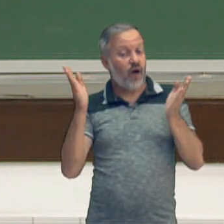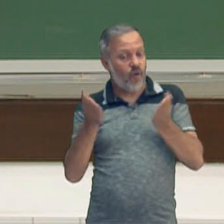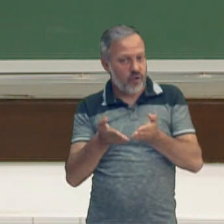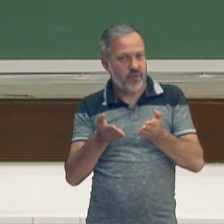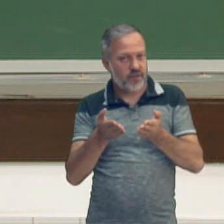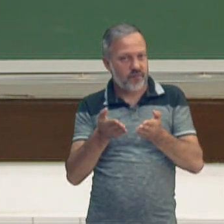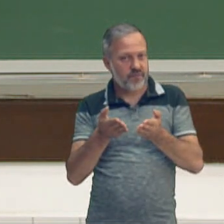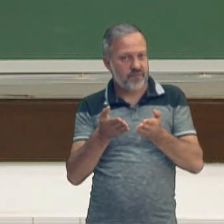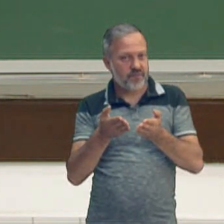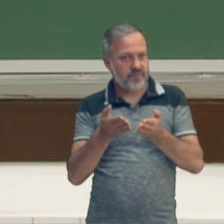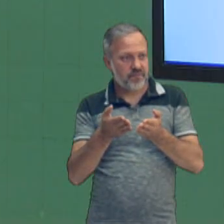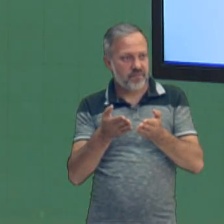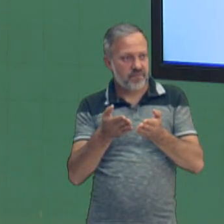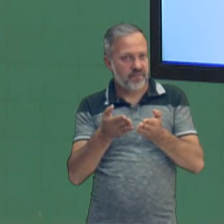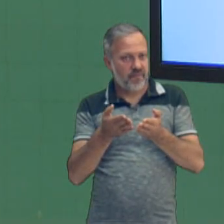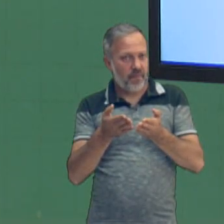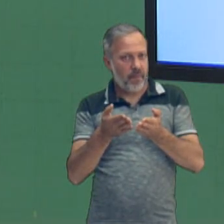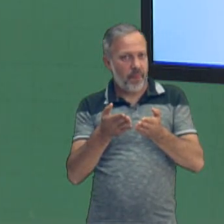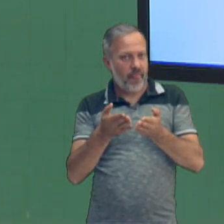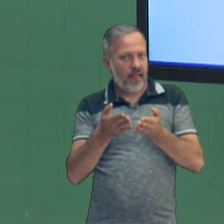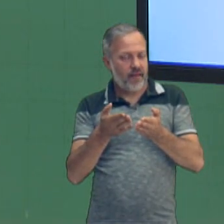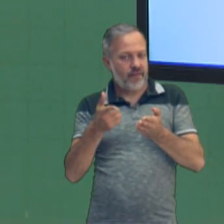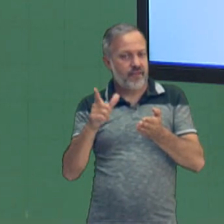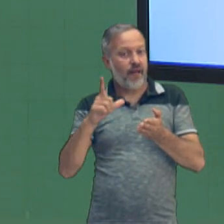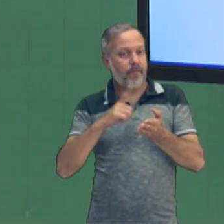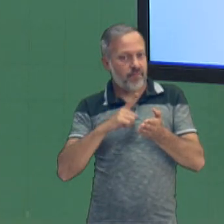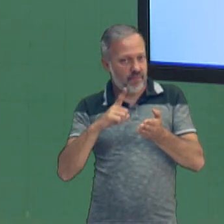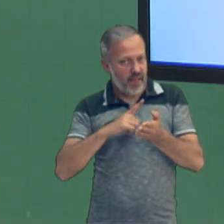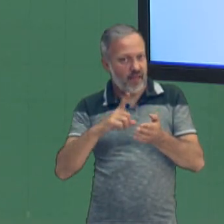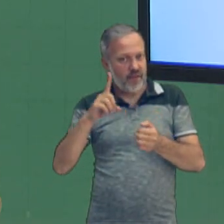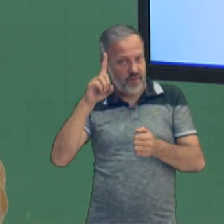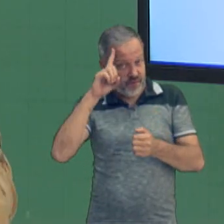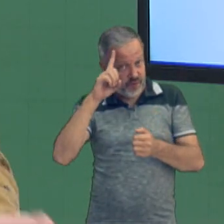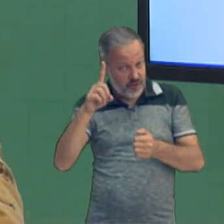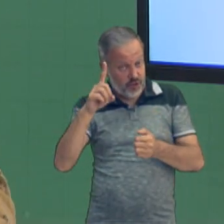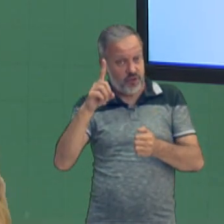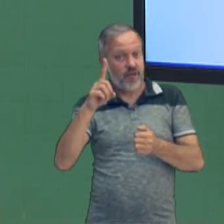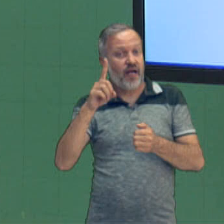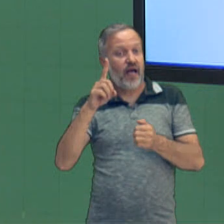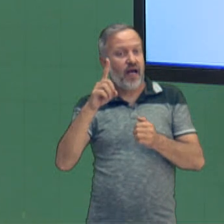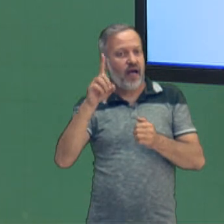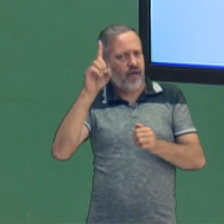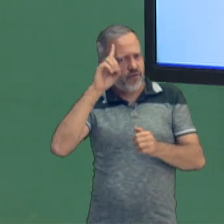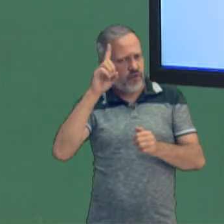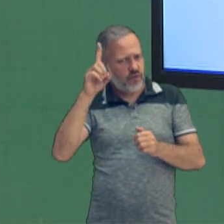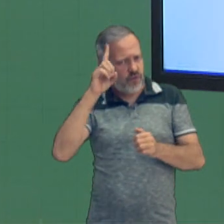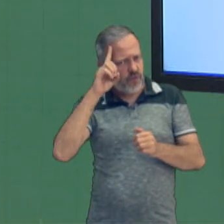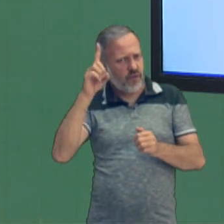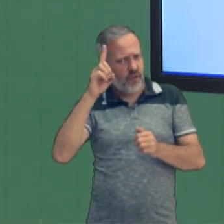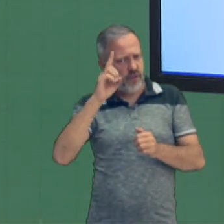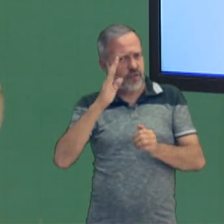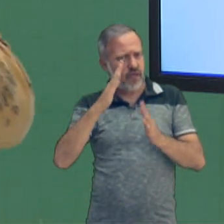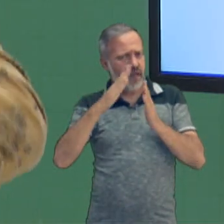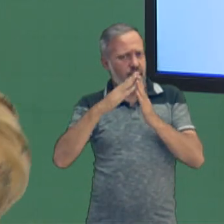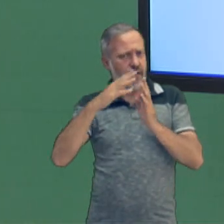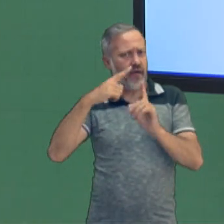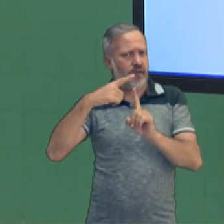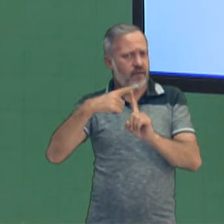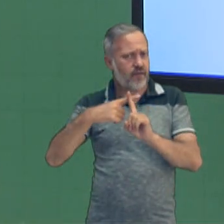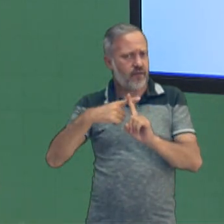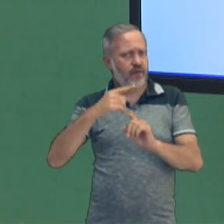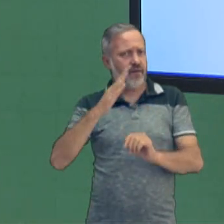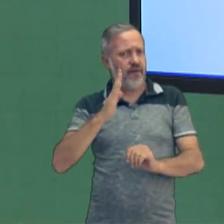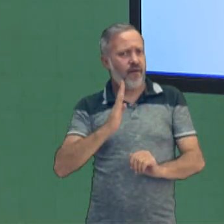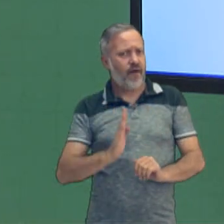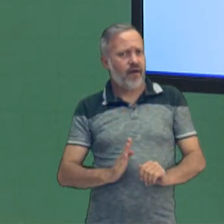calendário gregoriano que foram fixadas as datas do cristianismo católico. Muito bem, quem